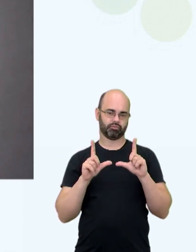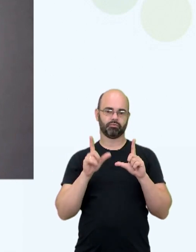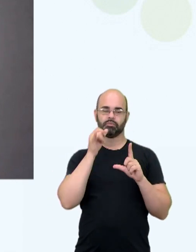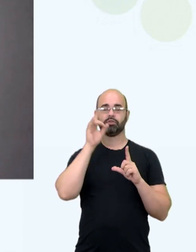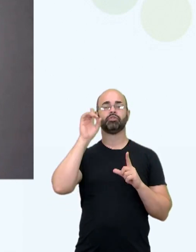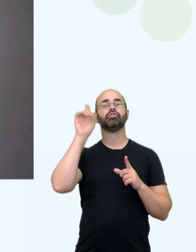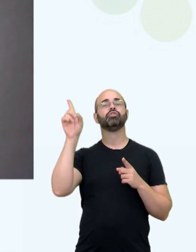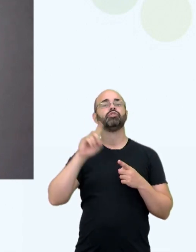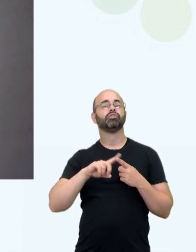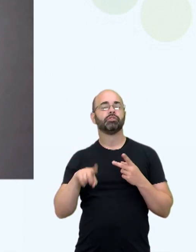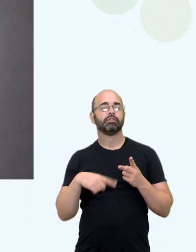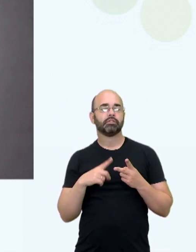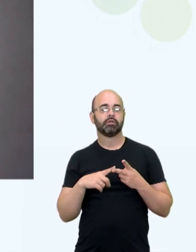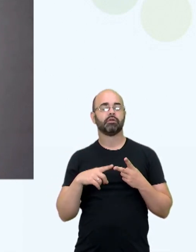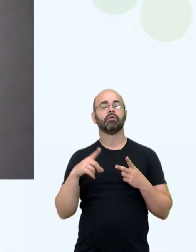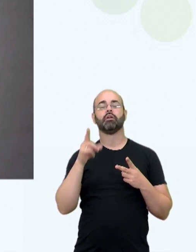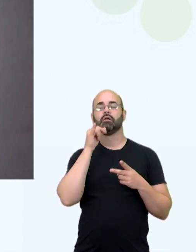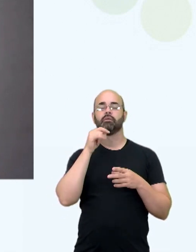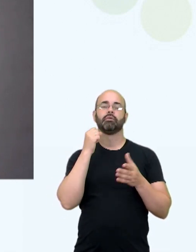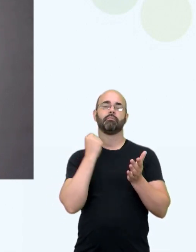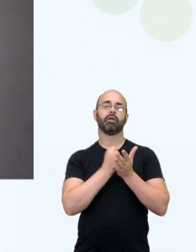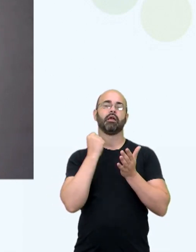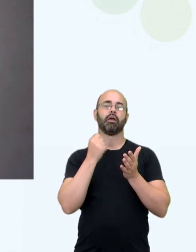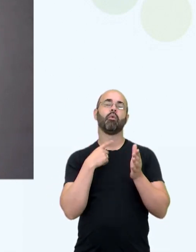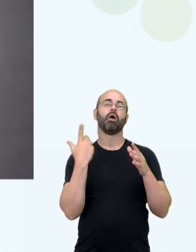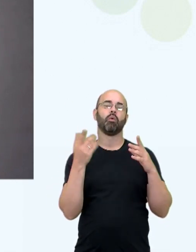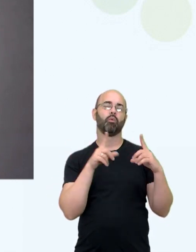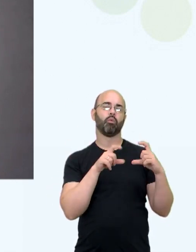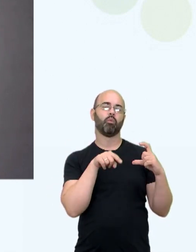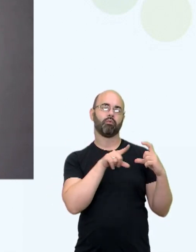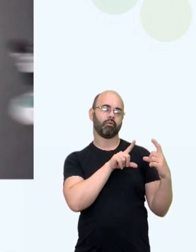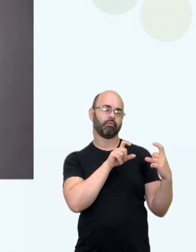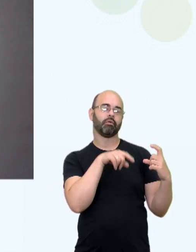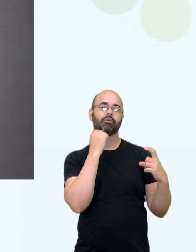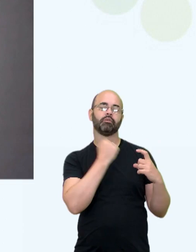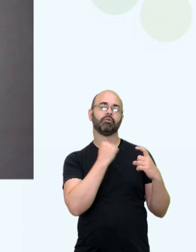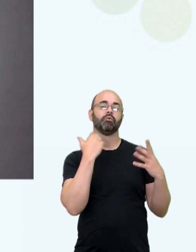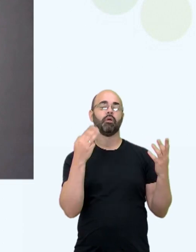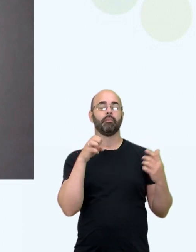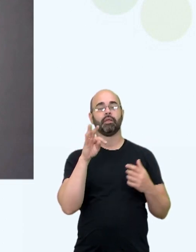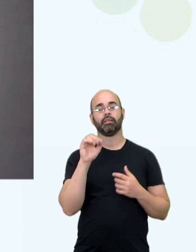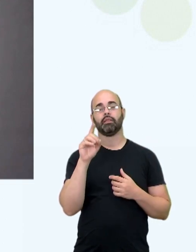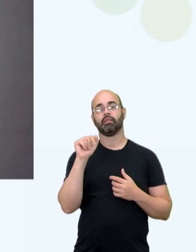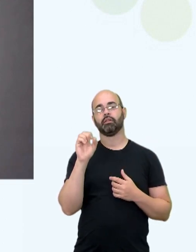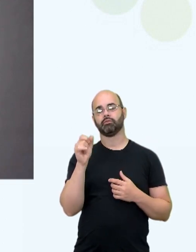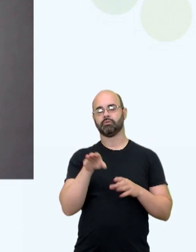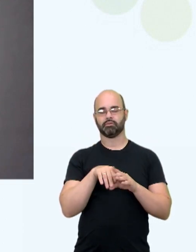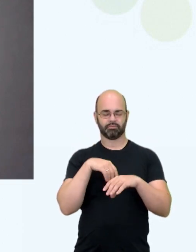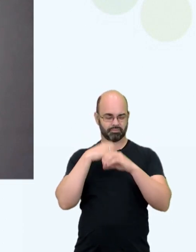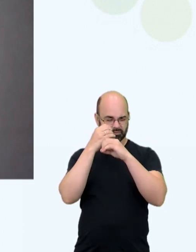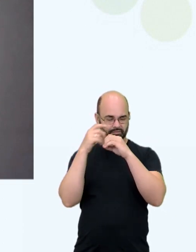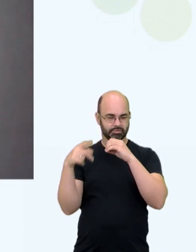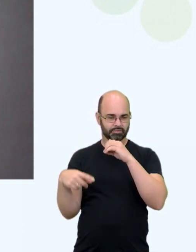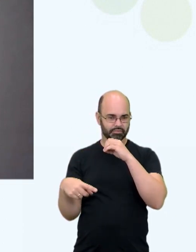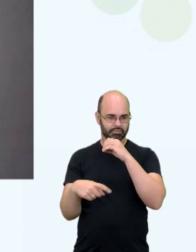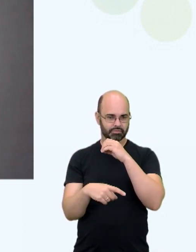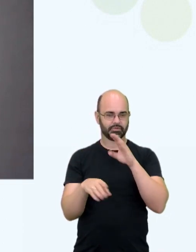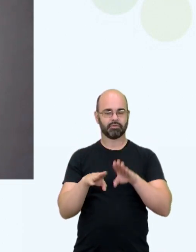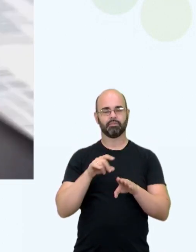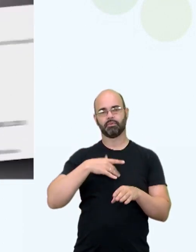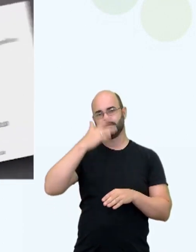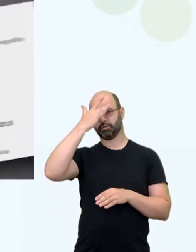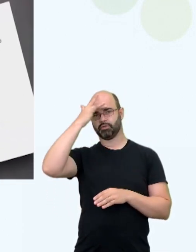foi tirada e com qual câmera. Metadados estão para os estatísticos, assim como o microscópio está para o biólogo. Com